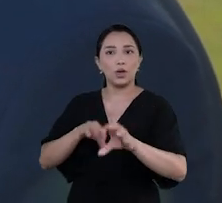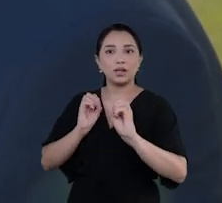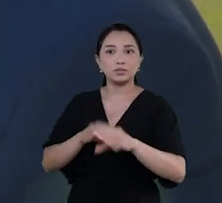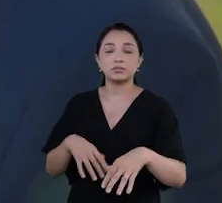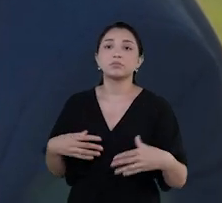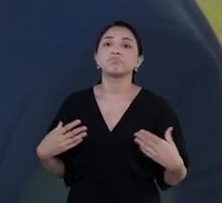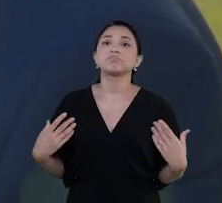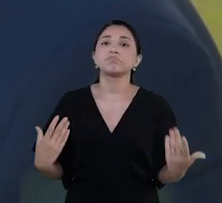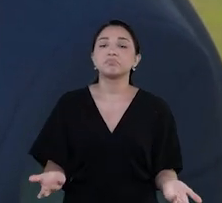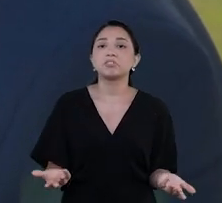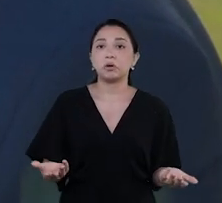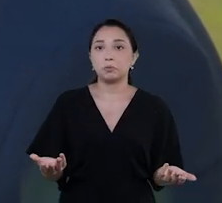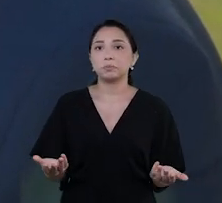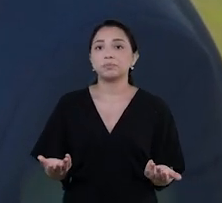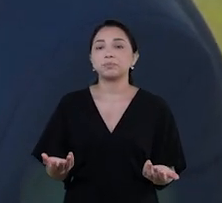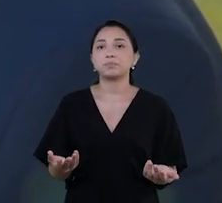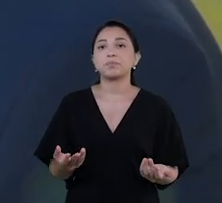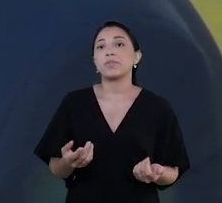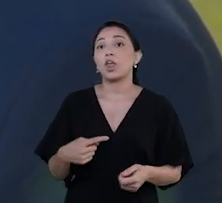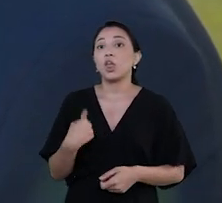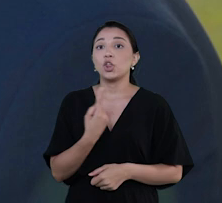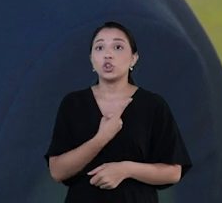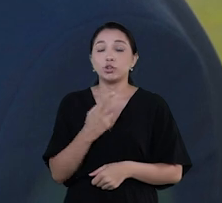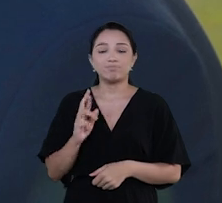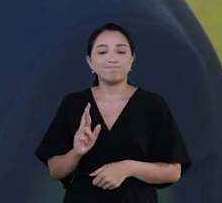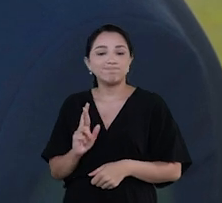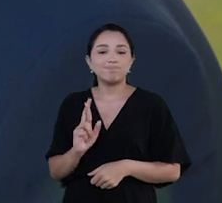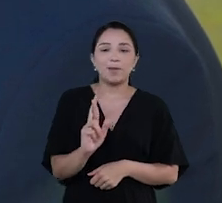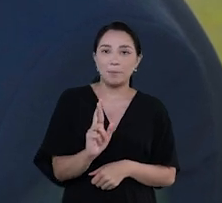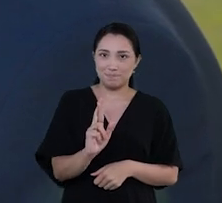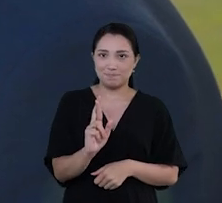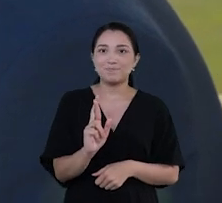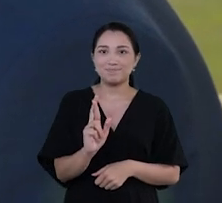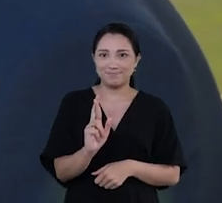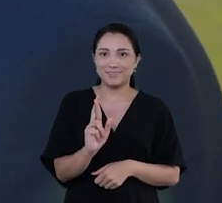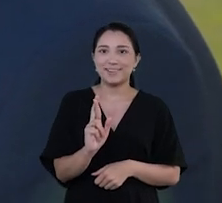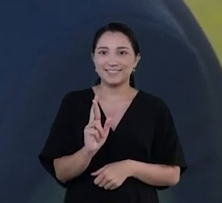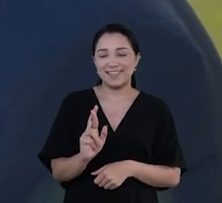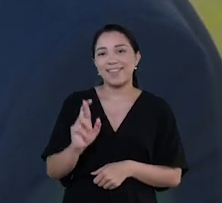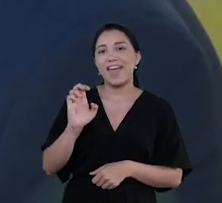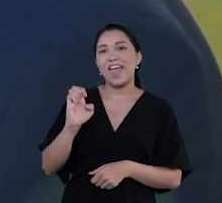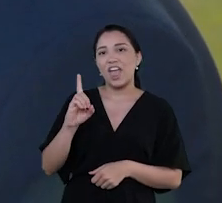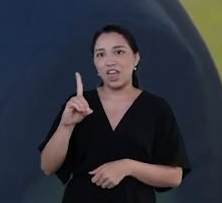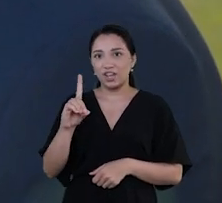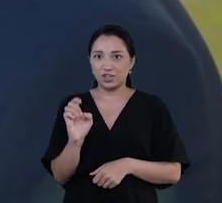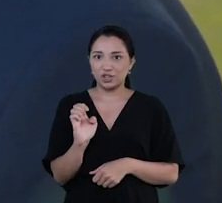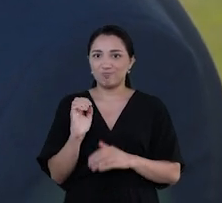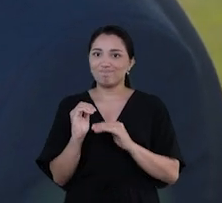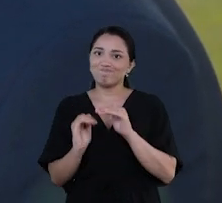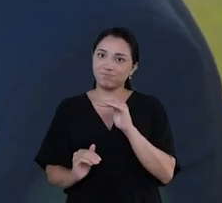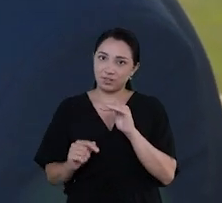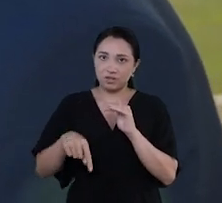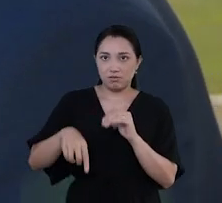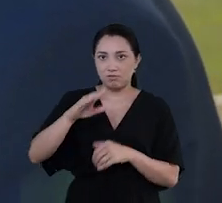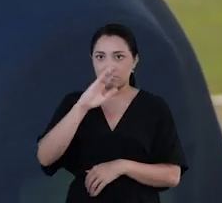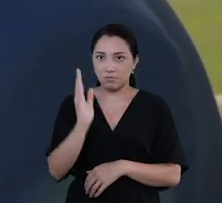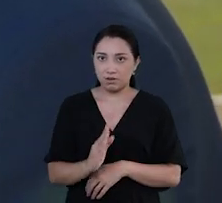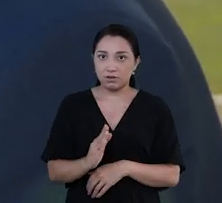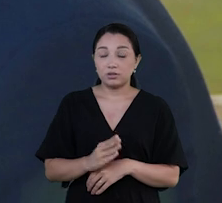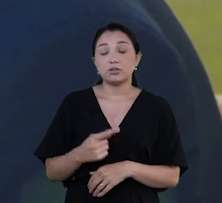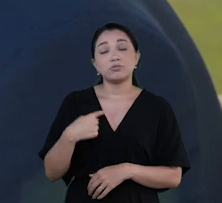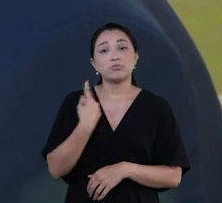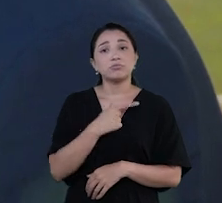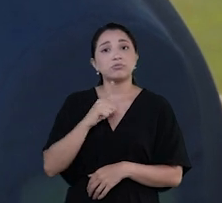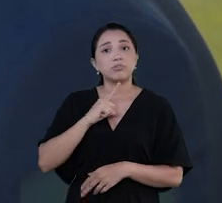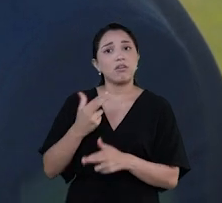portanto como a gente eh representa um a Rede Mais interiorizada do nosso país a gente tem um papel uma responsabilidade muito